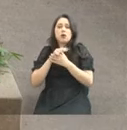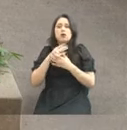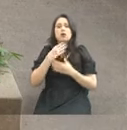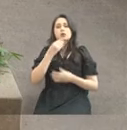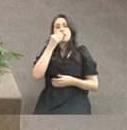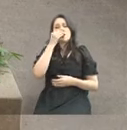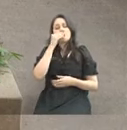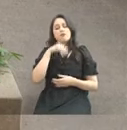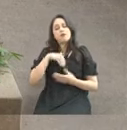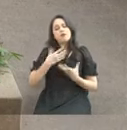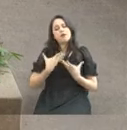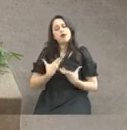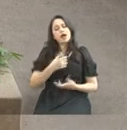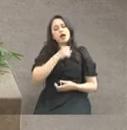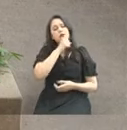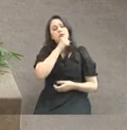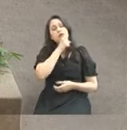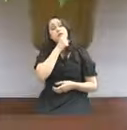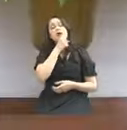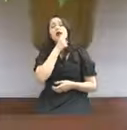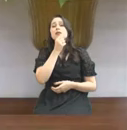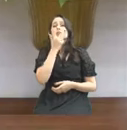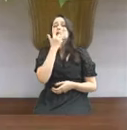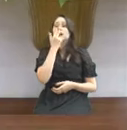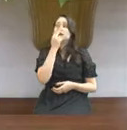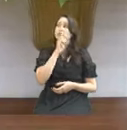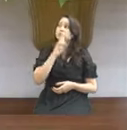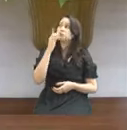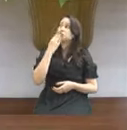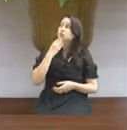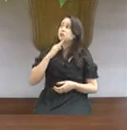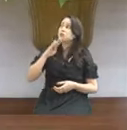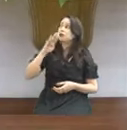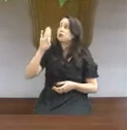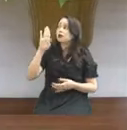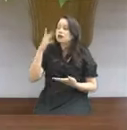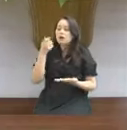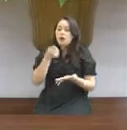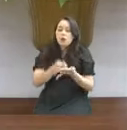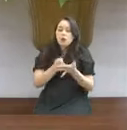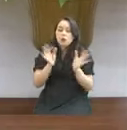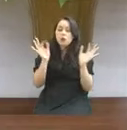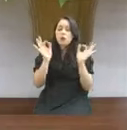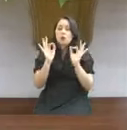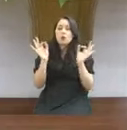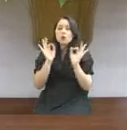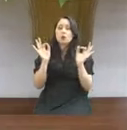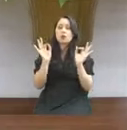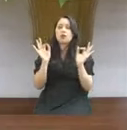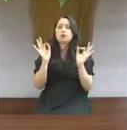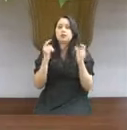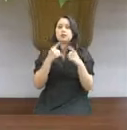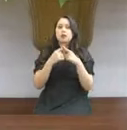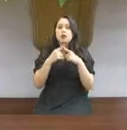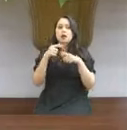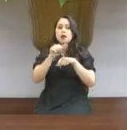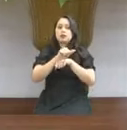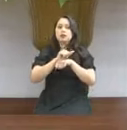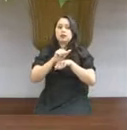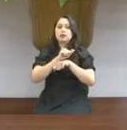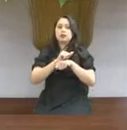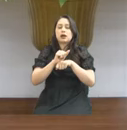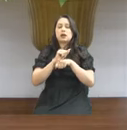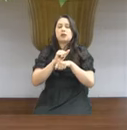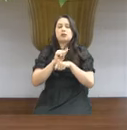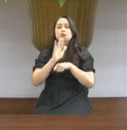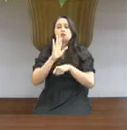Então, parecia que a promessa não se cumpriria, porque Abraão já no estado